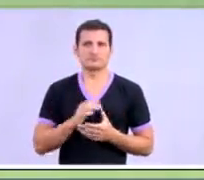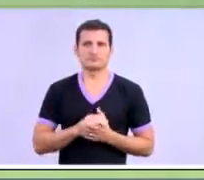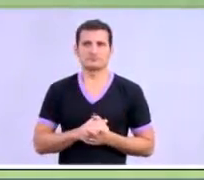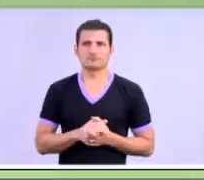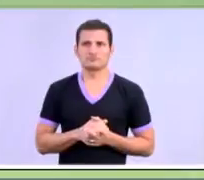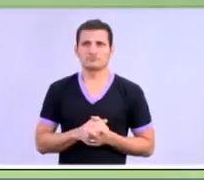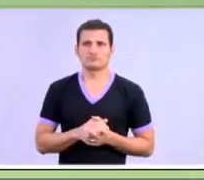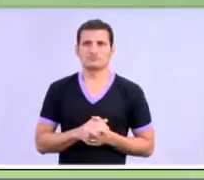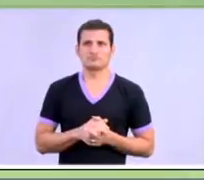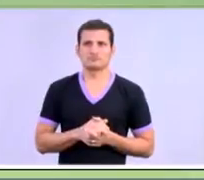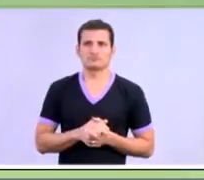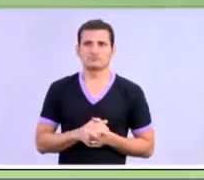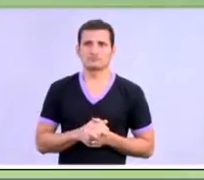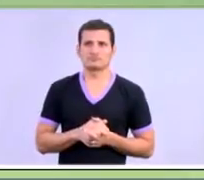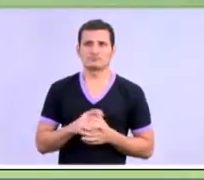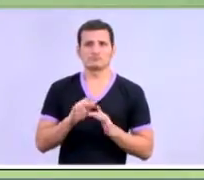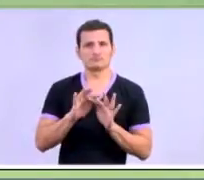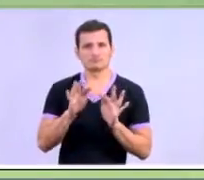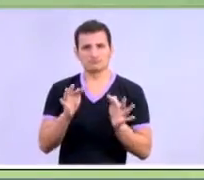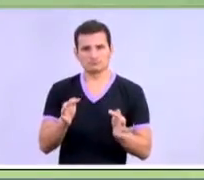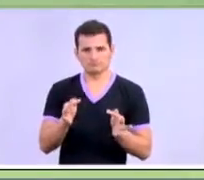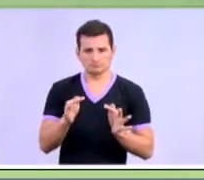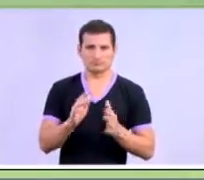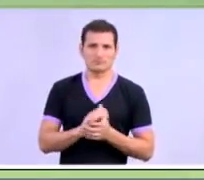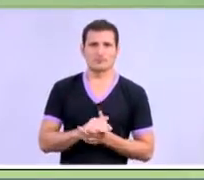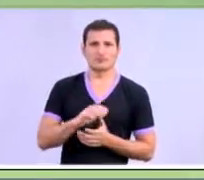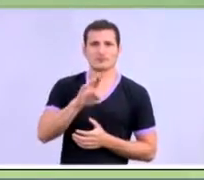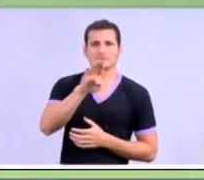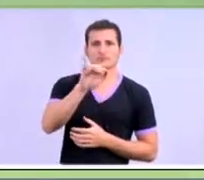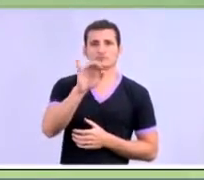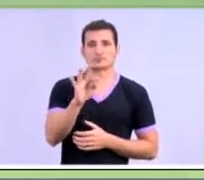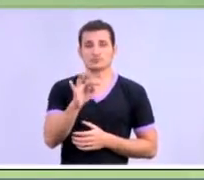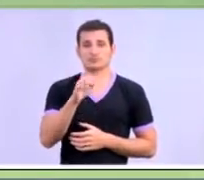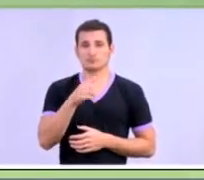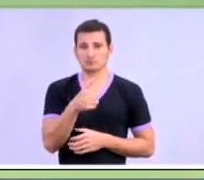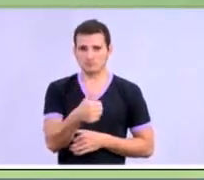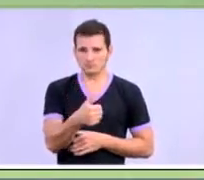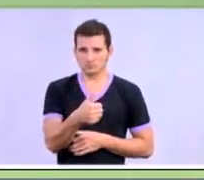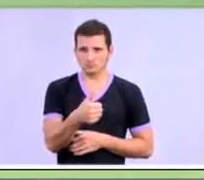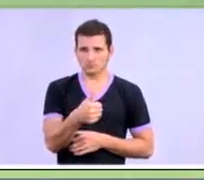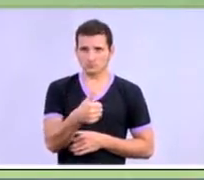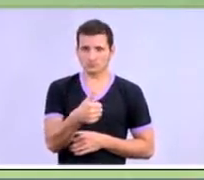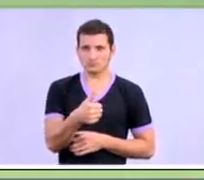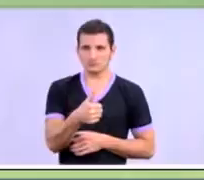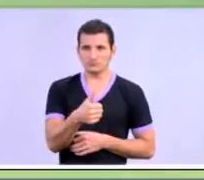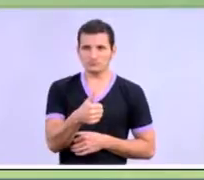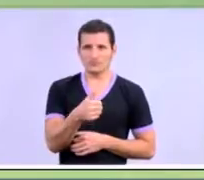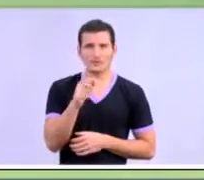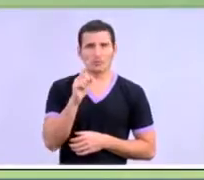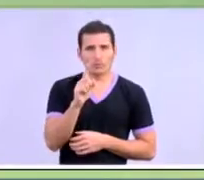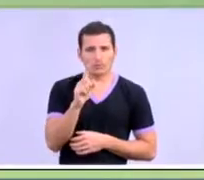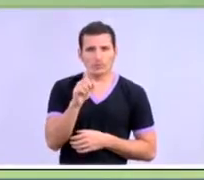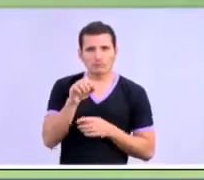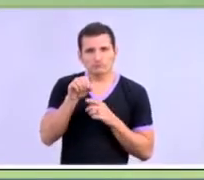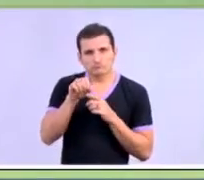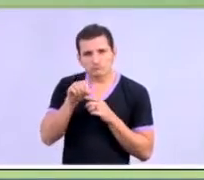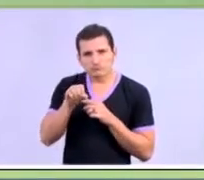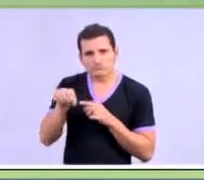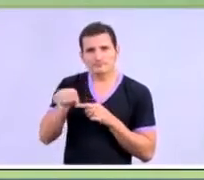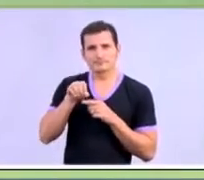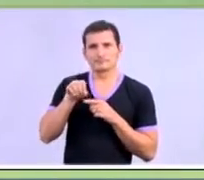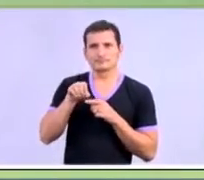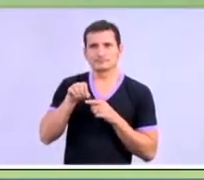maneira simples é codificar o bit 1, certo? Como uma piscada curta. E um